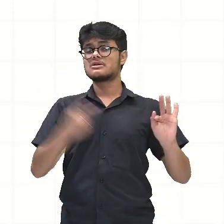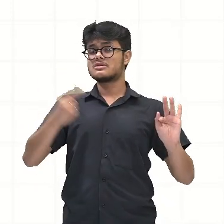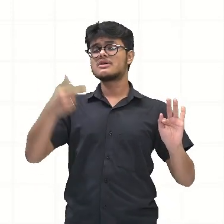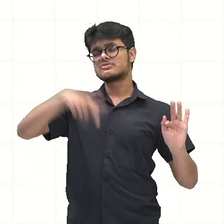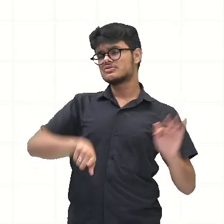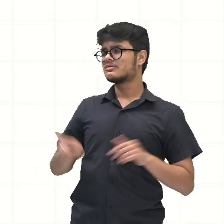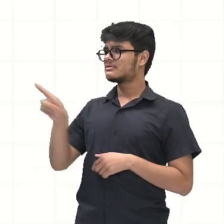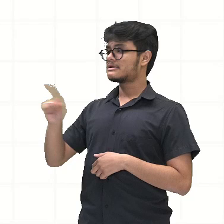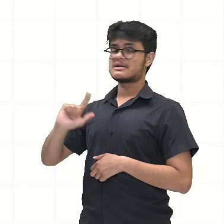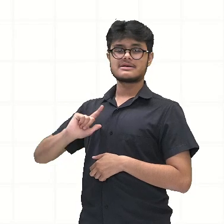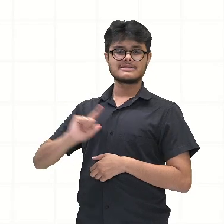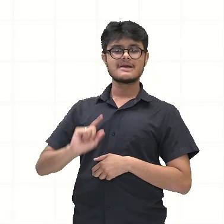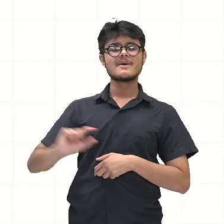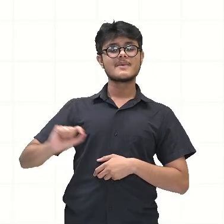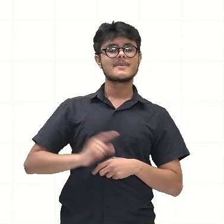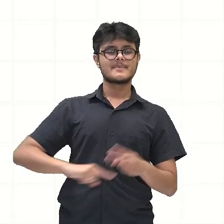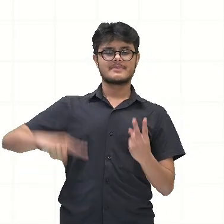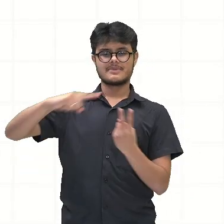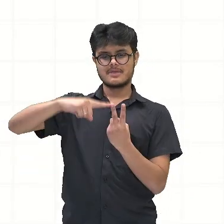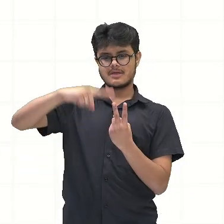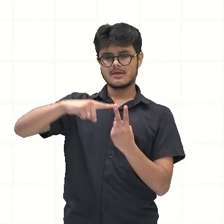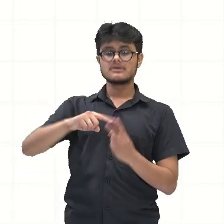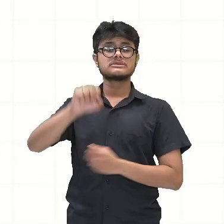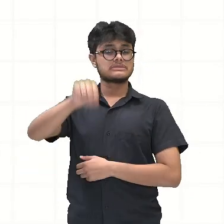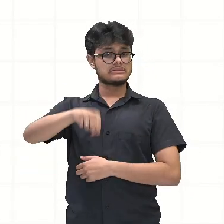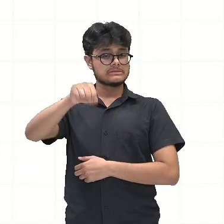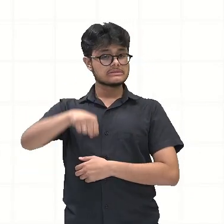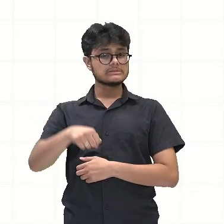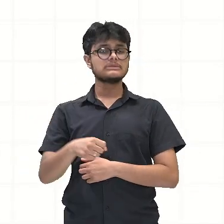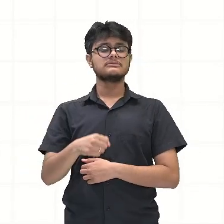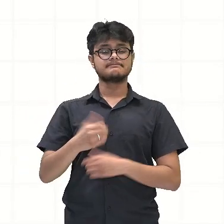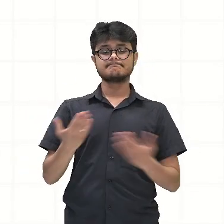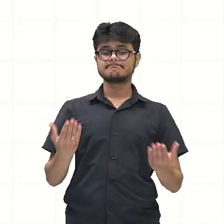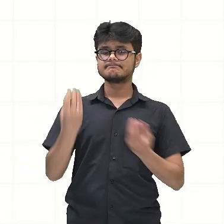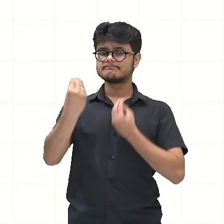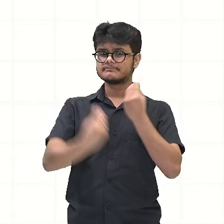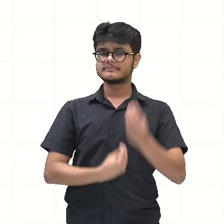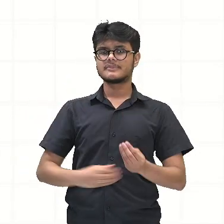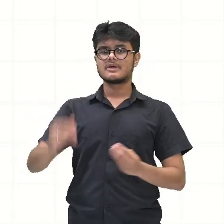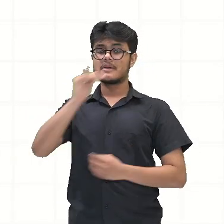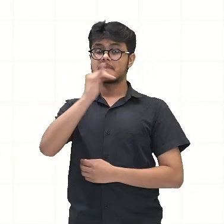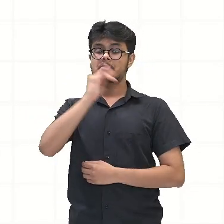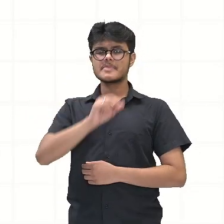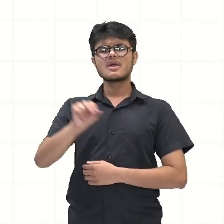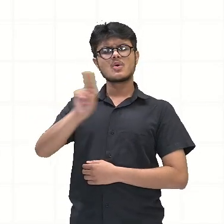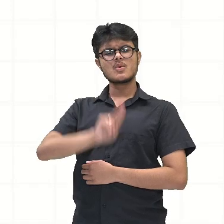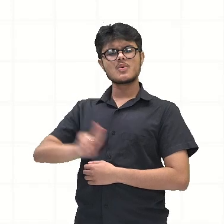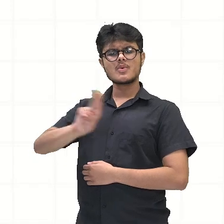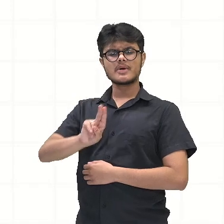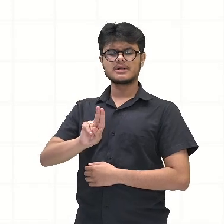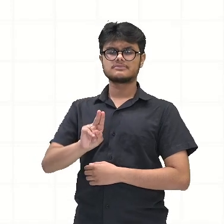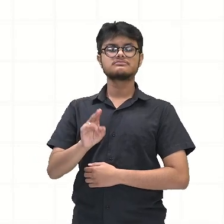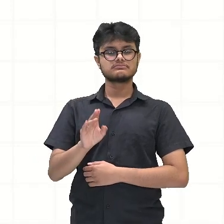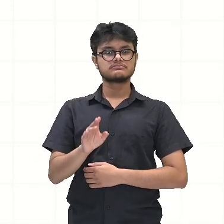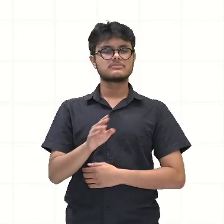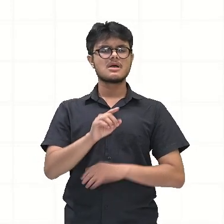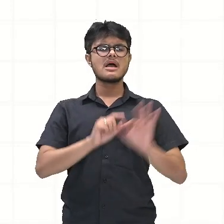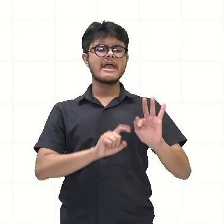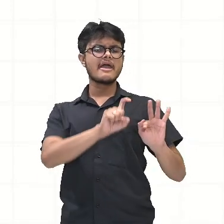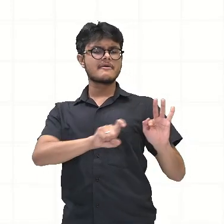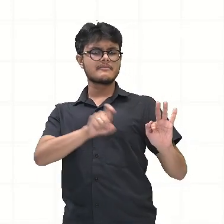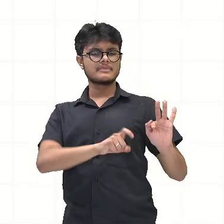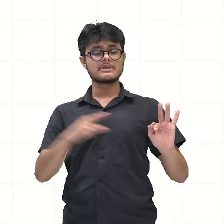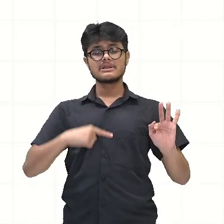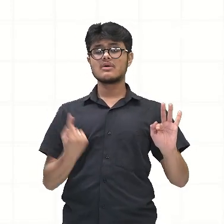aqui na função do segundo grau, ou função quadrática, que são raízes. Lá no primeiro grau nós tínhamos